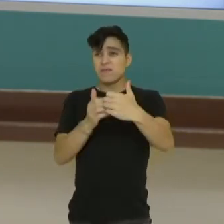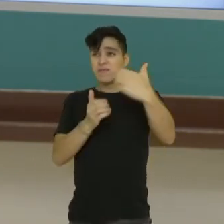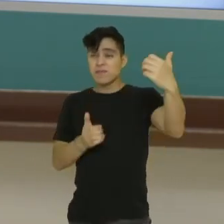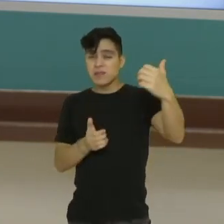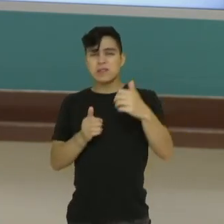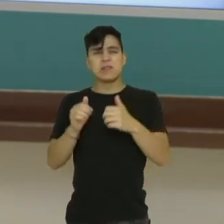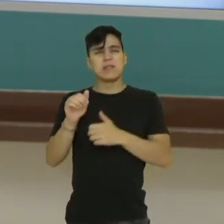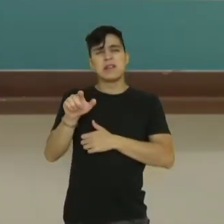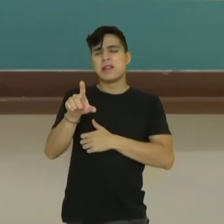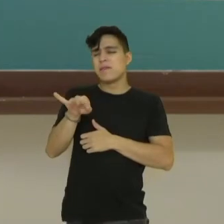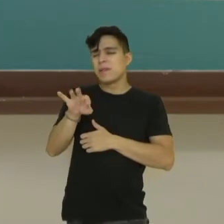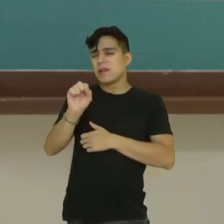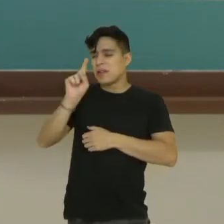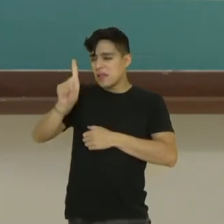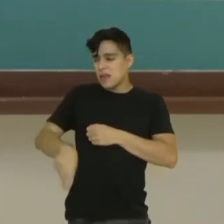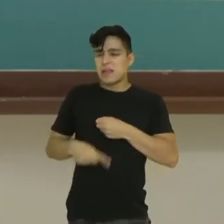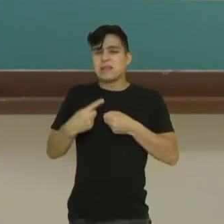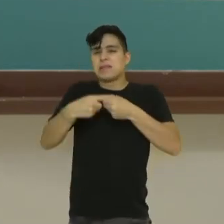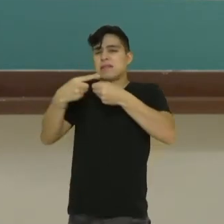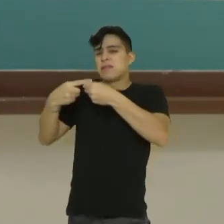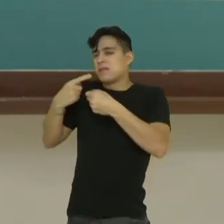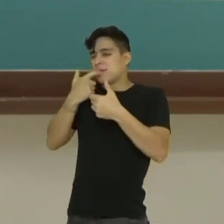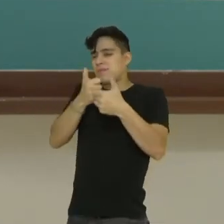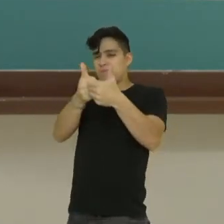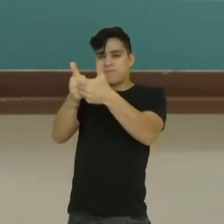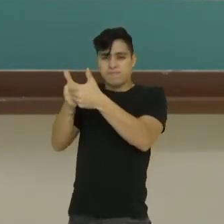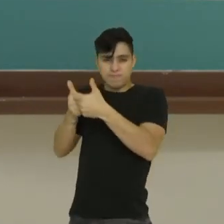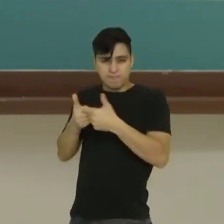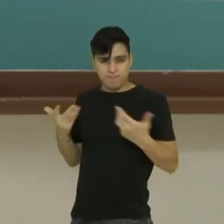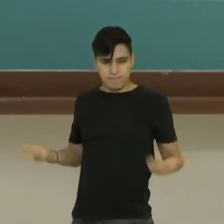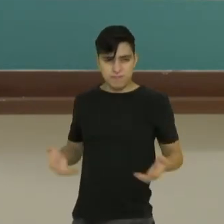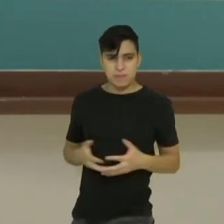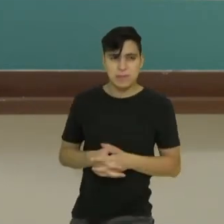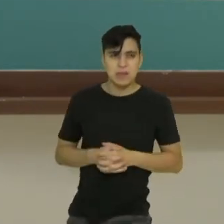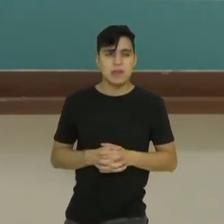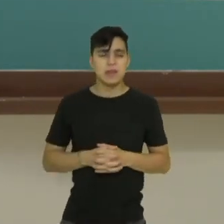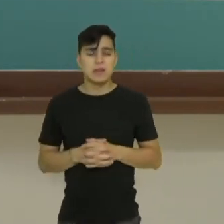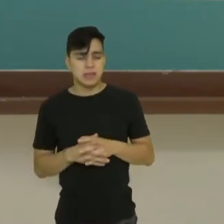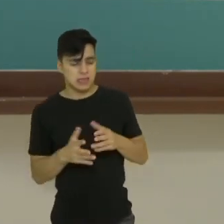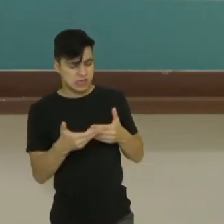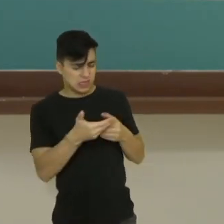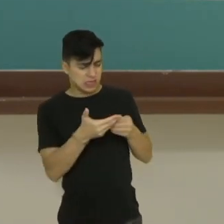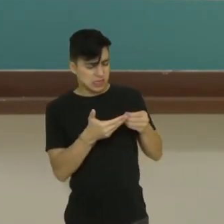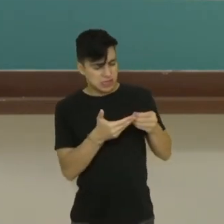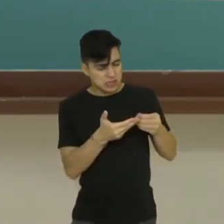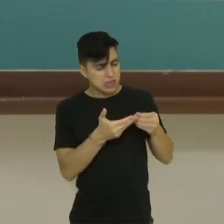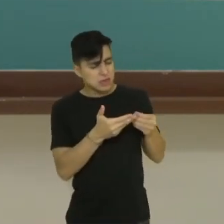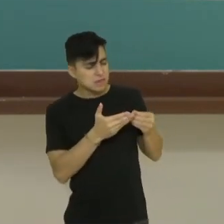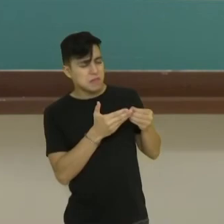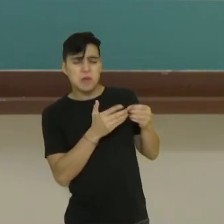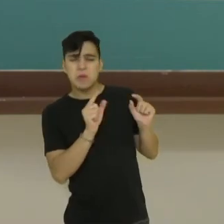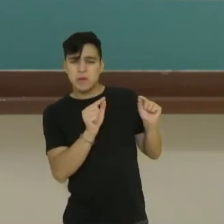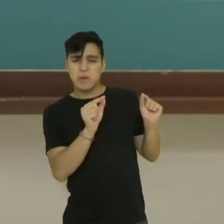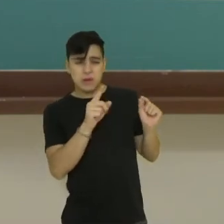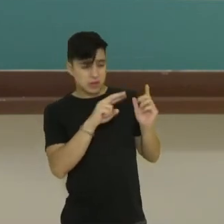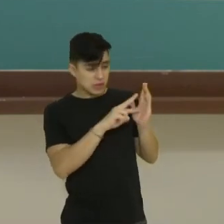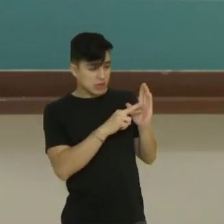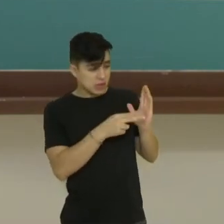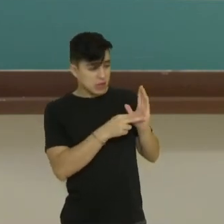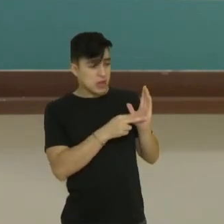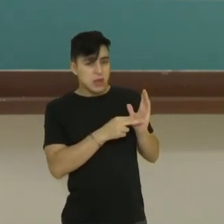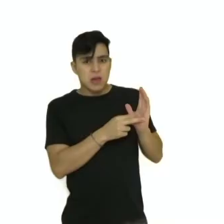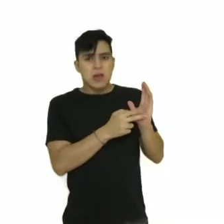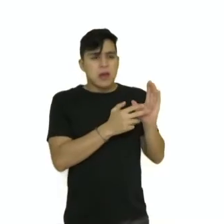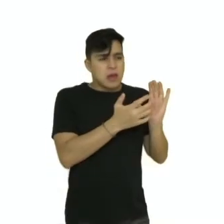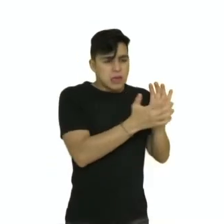exemplo, os limites municipais. O Estado corresponde a um conjunto de instituições no campo político e